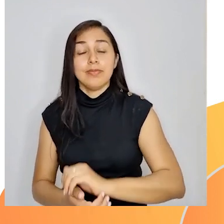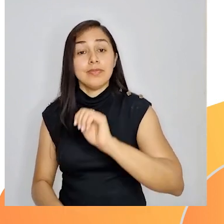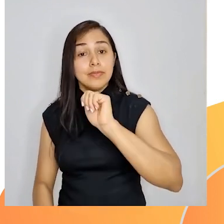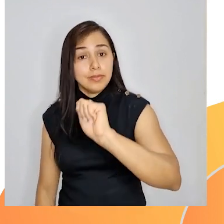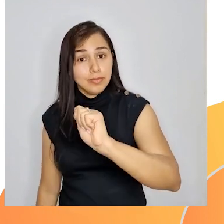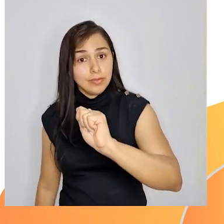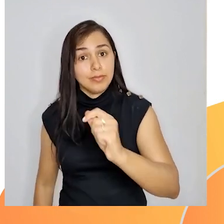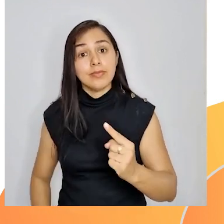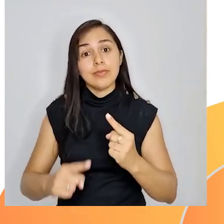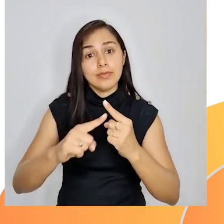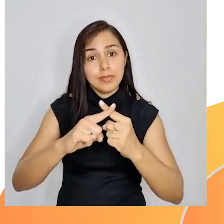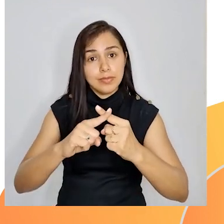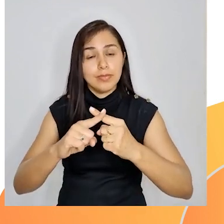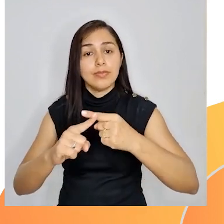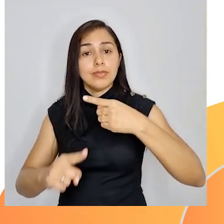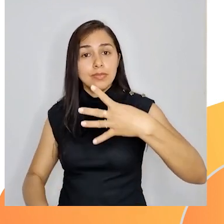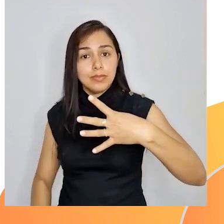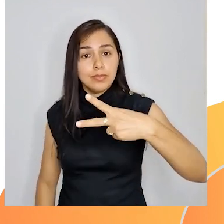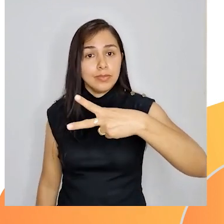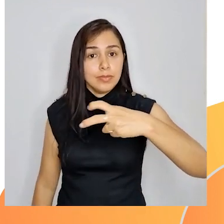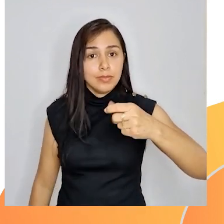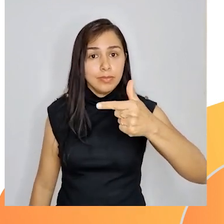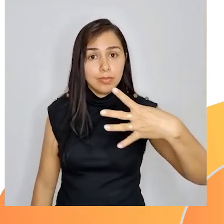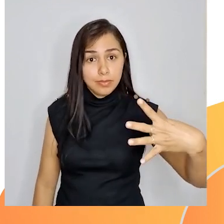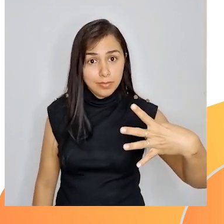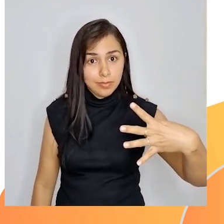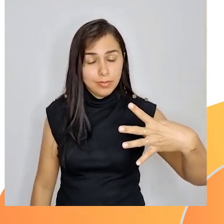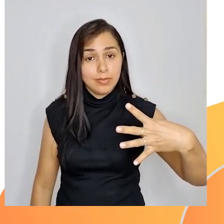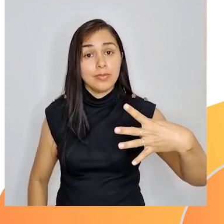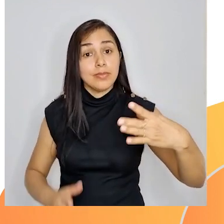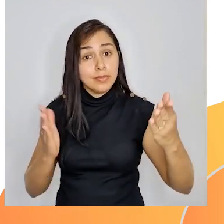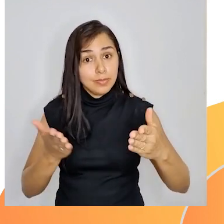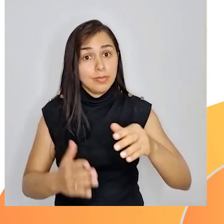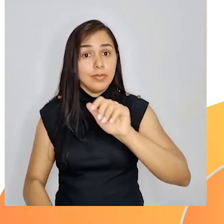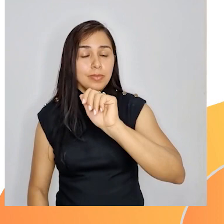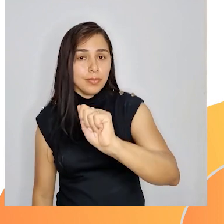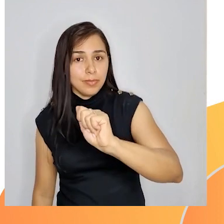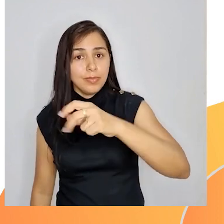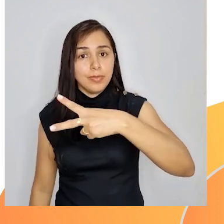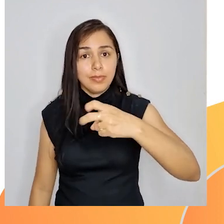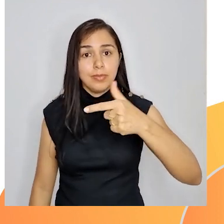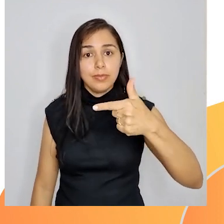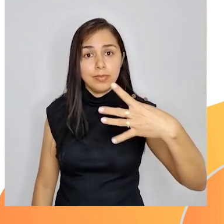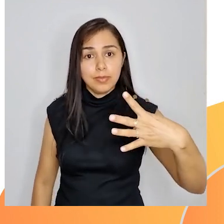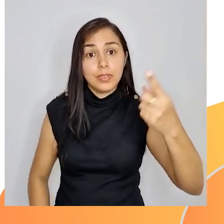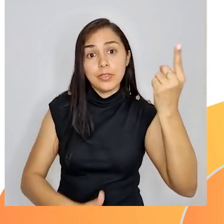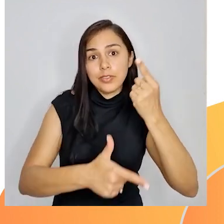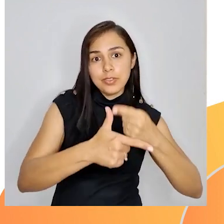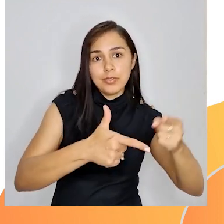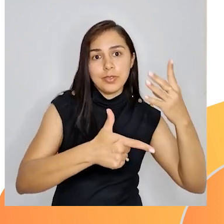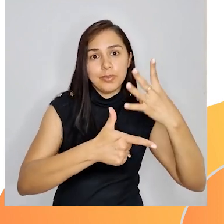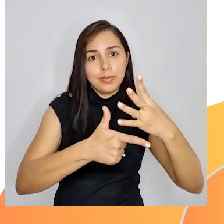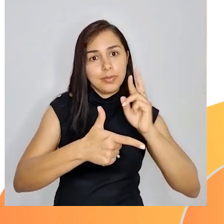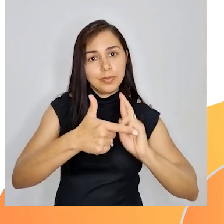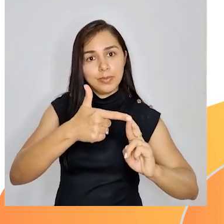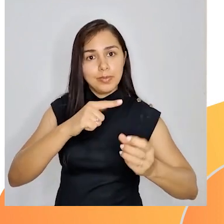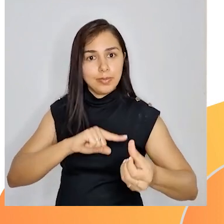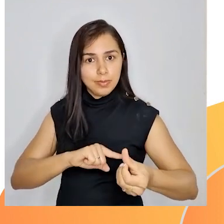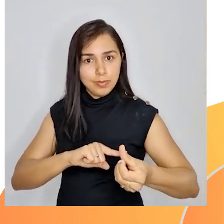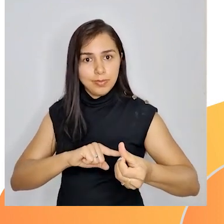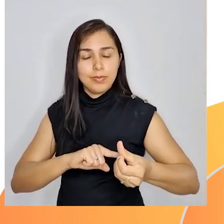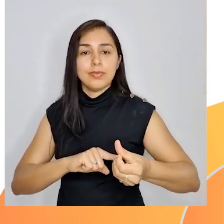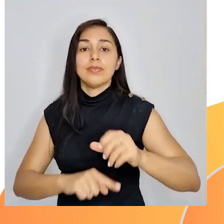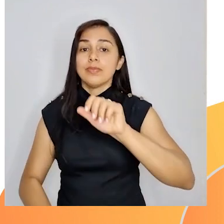24 dividido para 4 6 então eu já tenho os valores de A B e C agora vamos